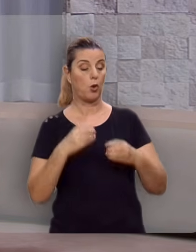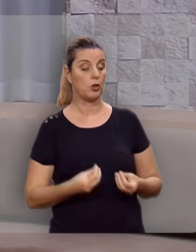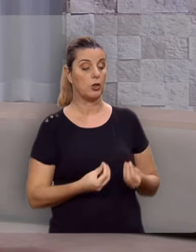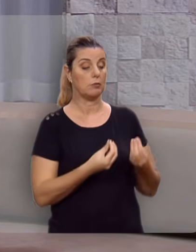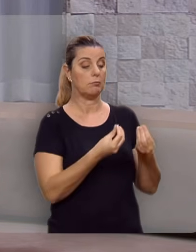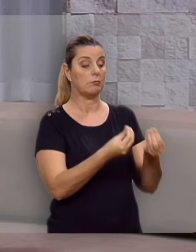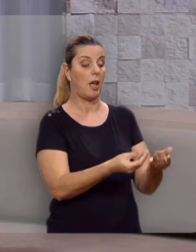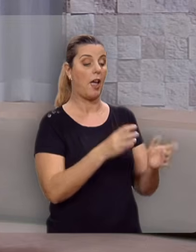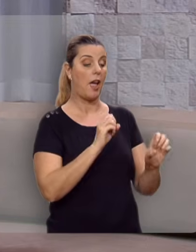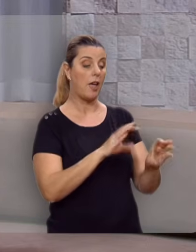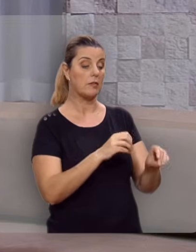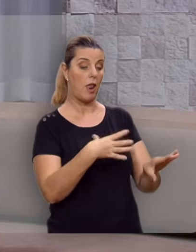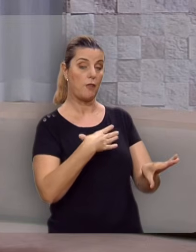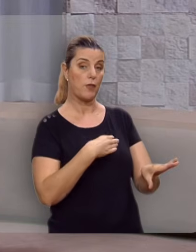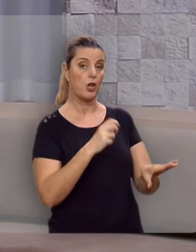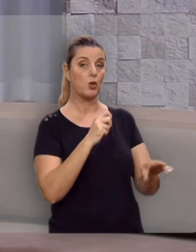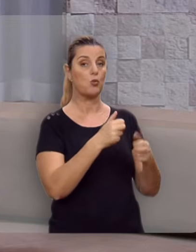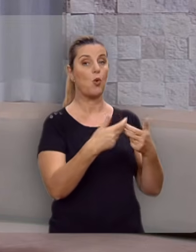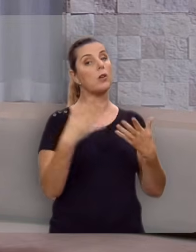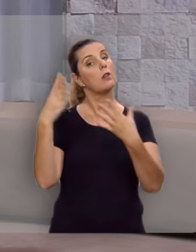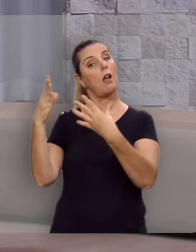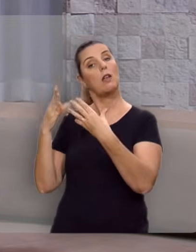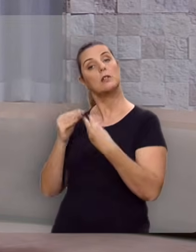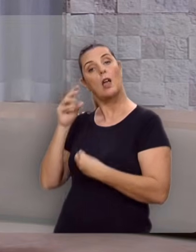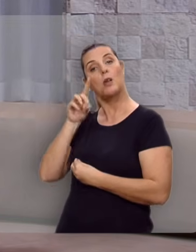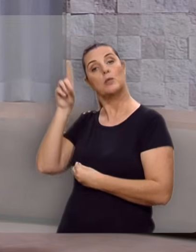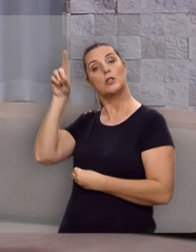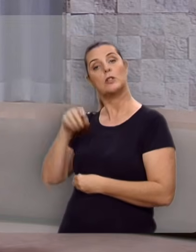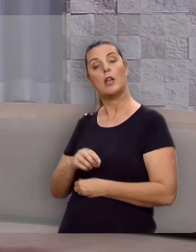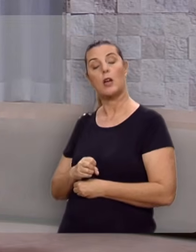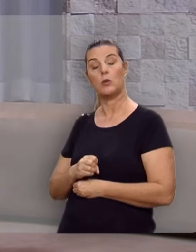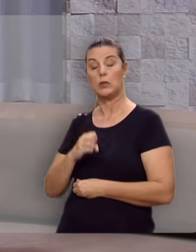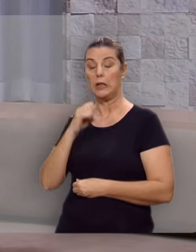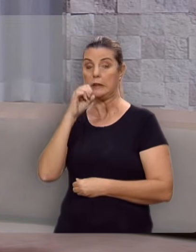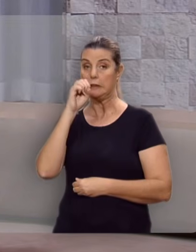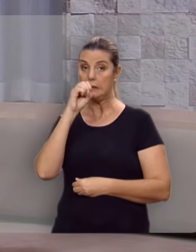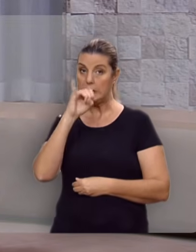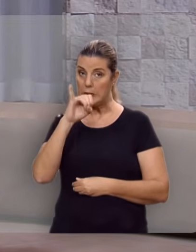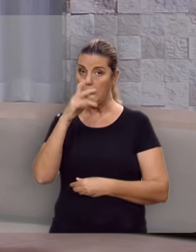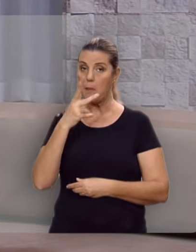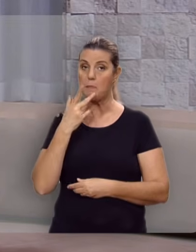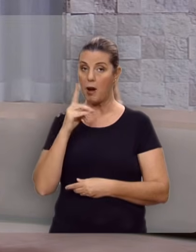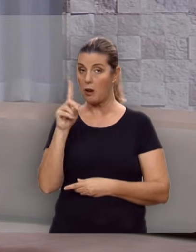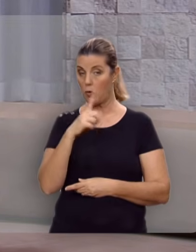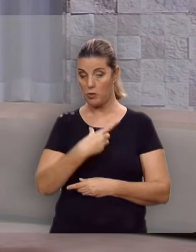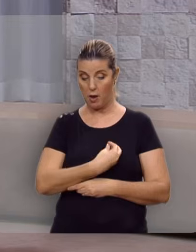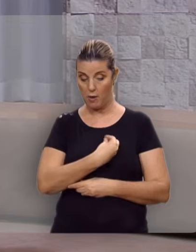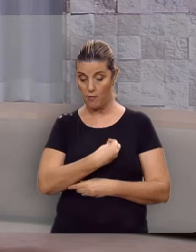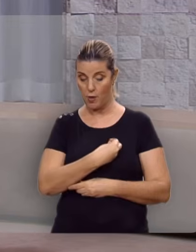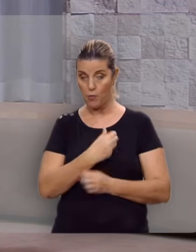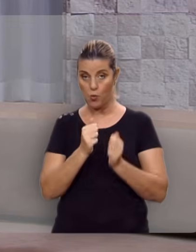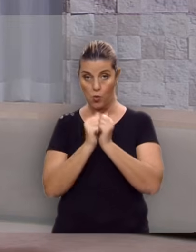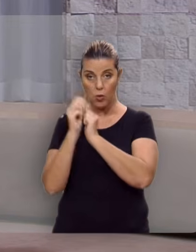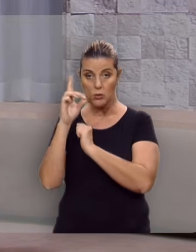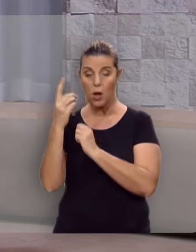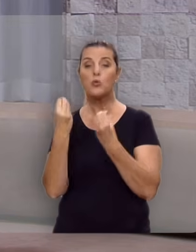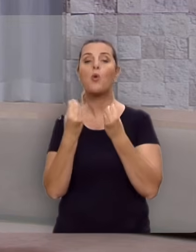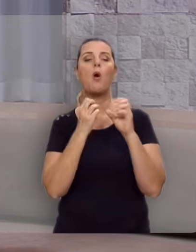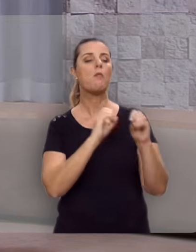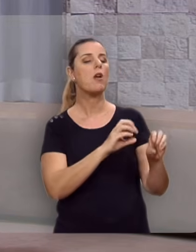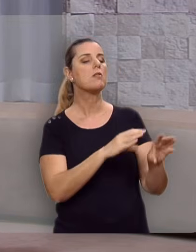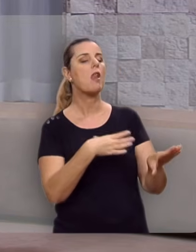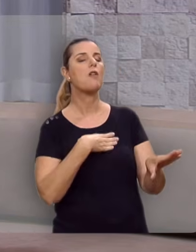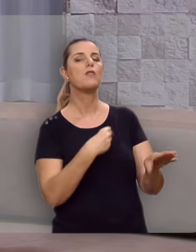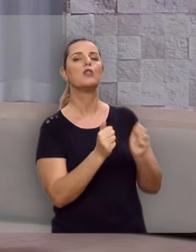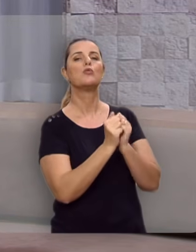dar aquilo que ele recebe. Se o pai não anda com Deus, ele não pode ensinar os seus